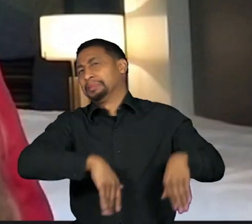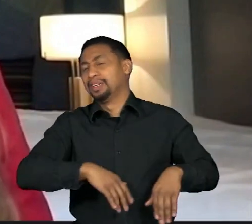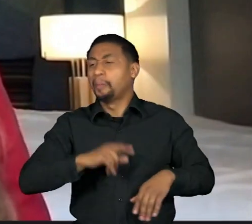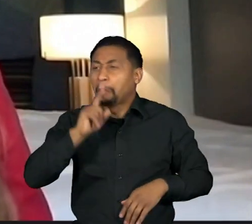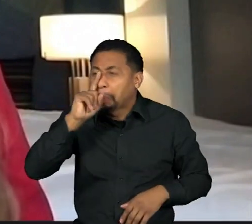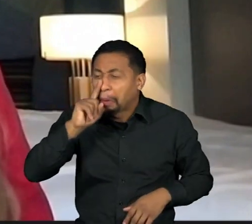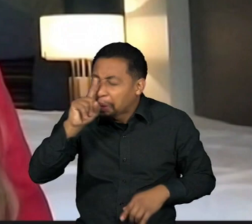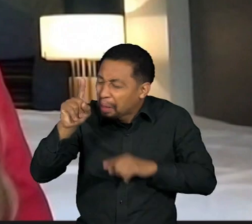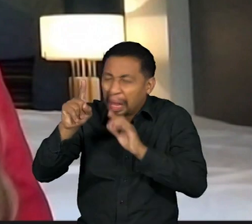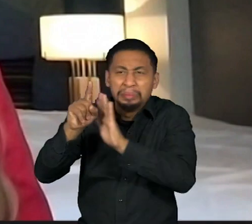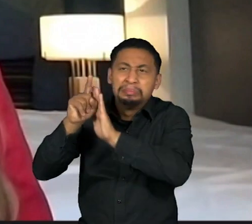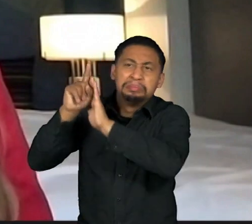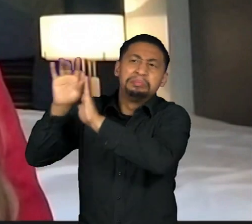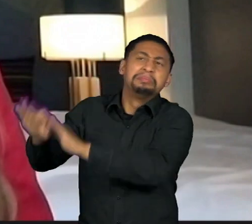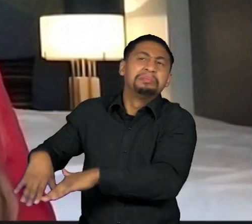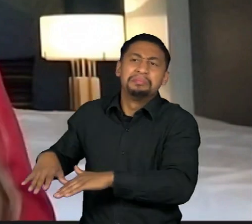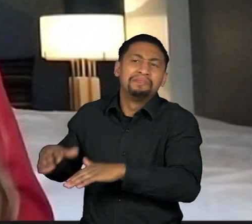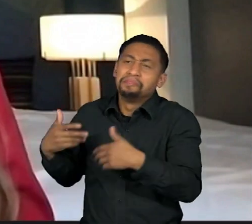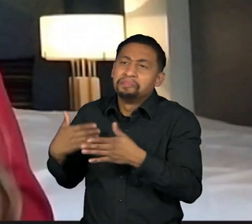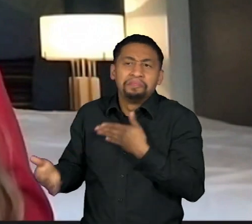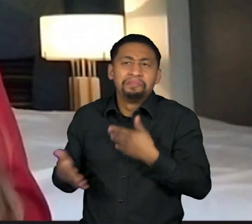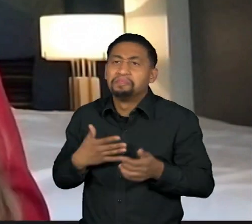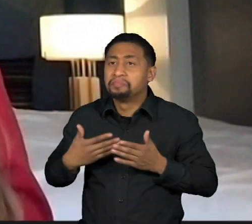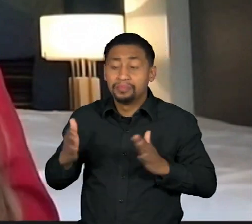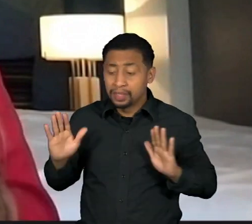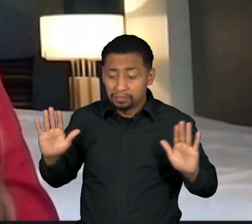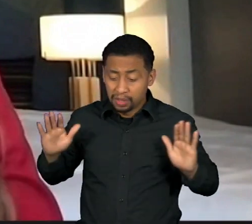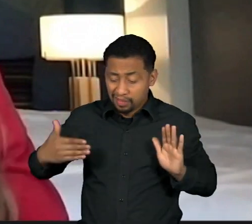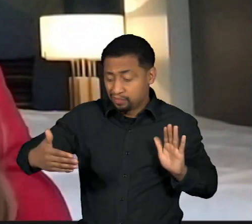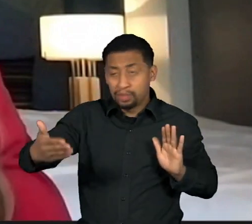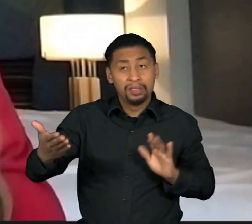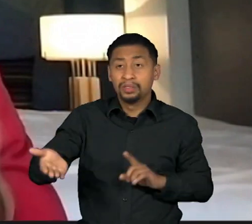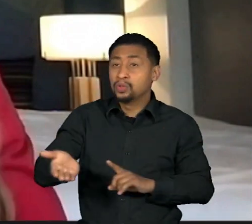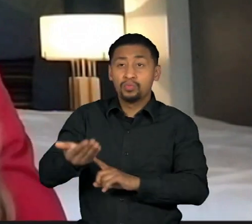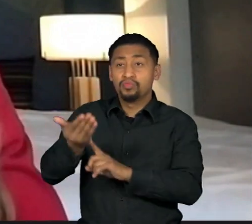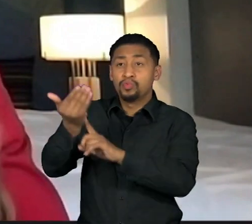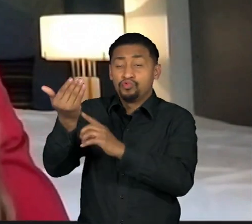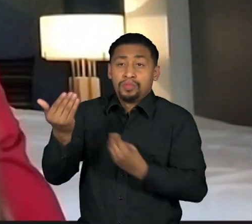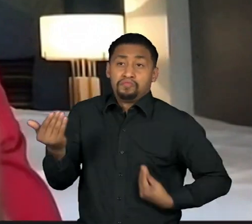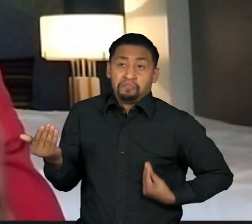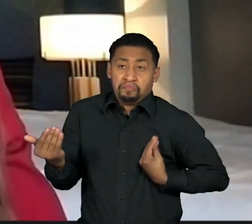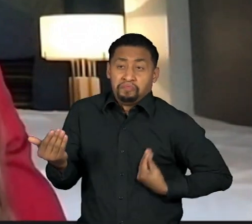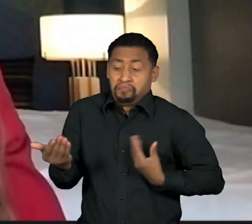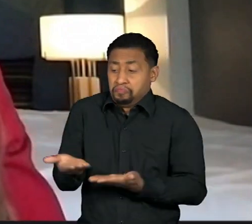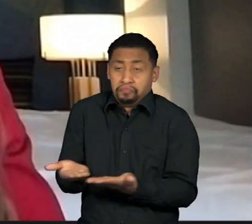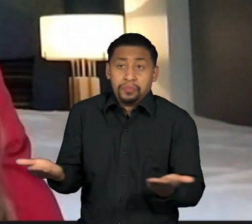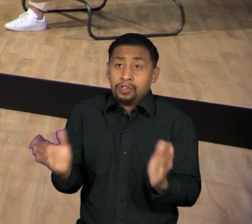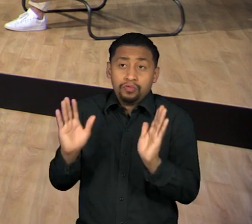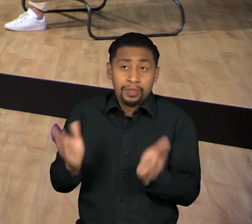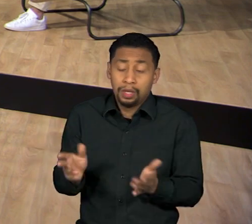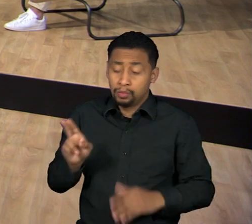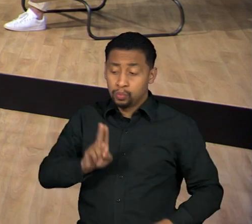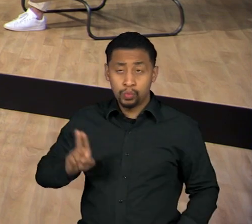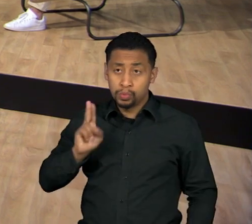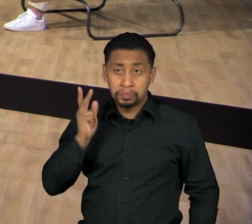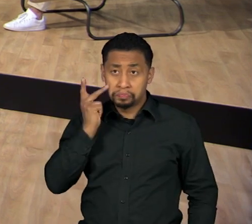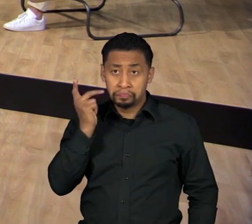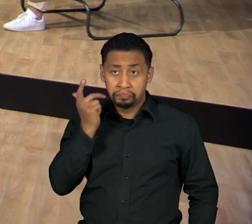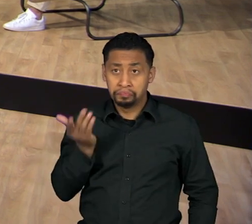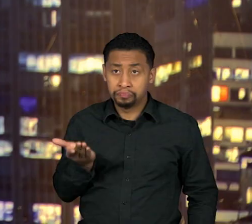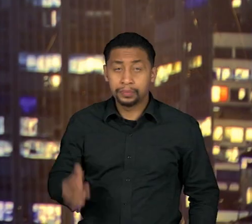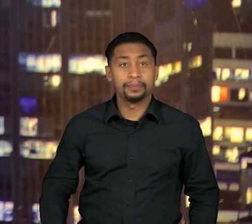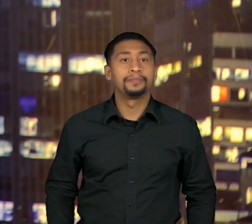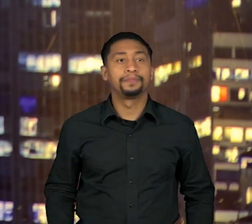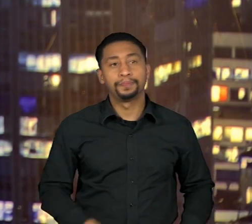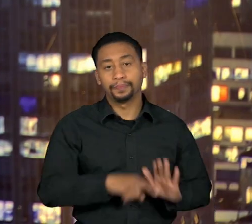riscos da tecnologia que está disponível. Simplesmente está disponível, eles utilizam. Olha, um levantamento feito